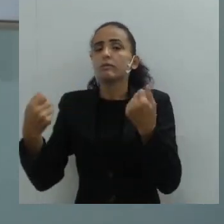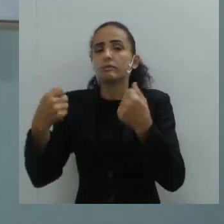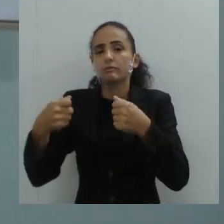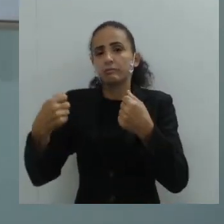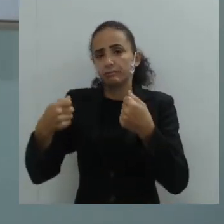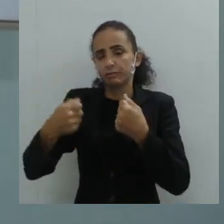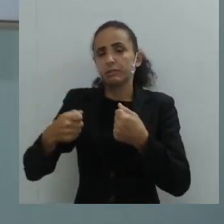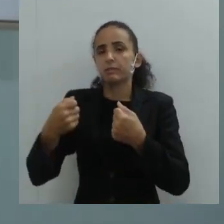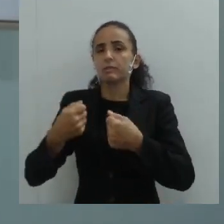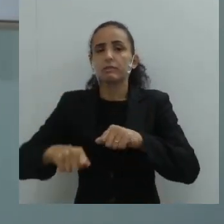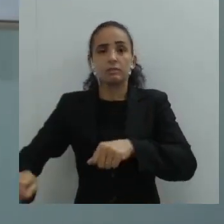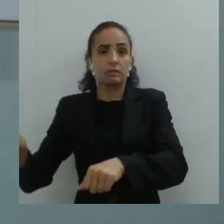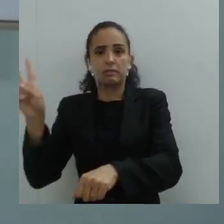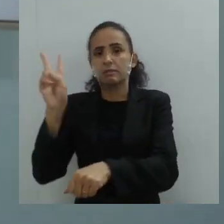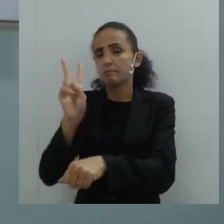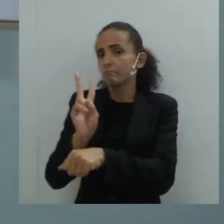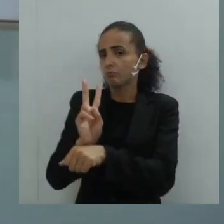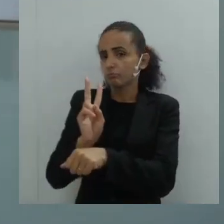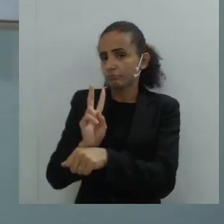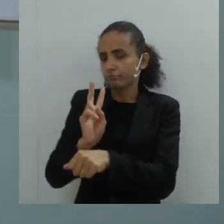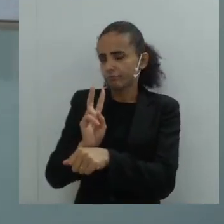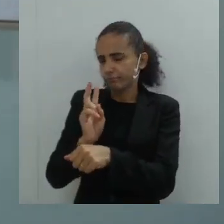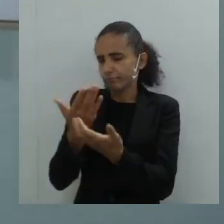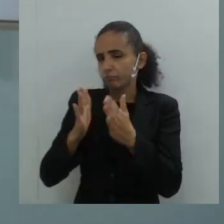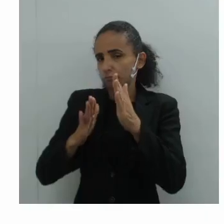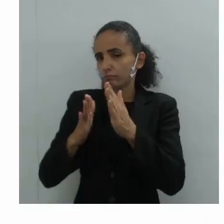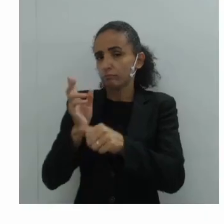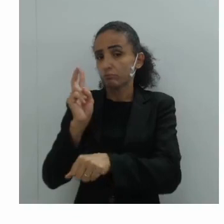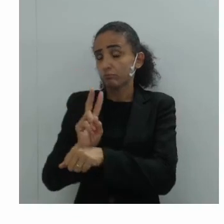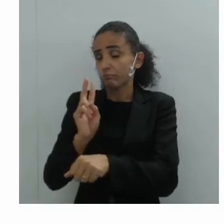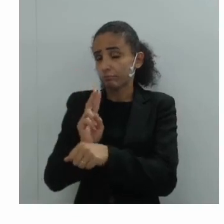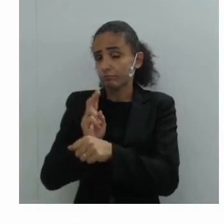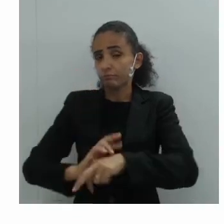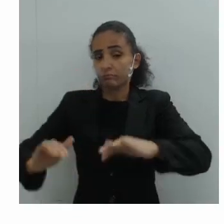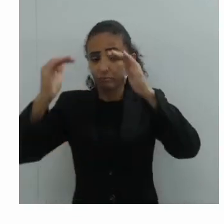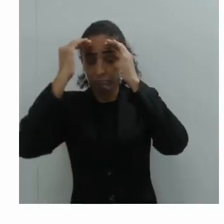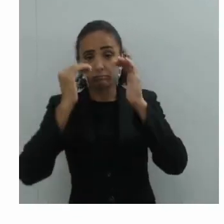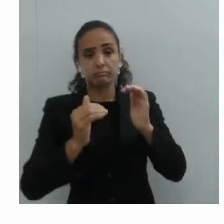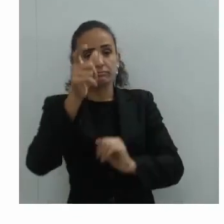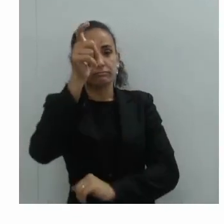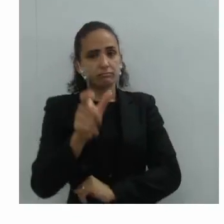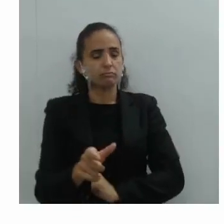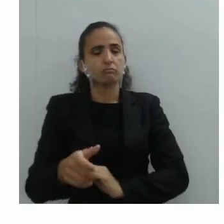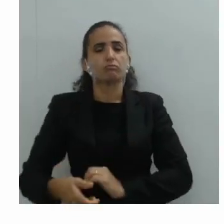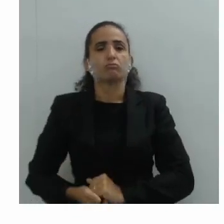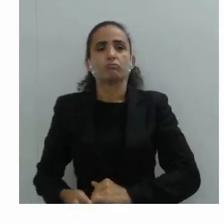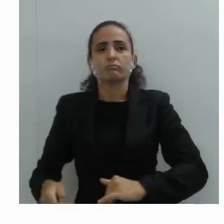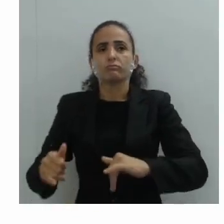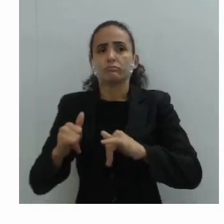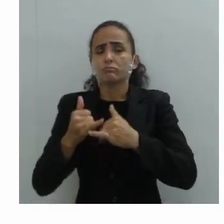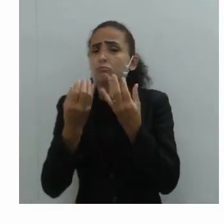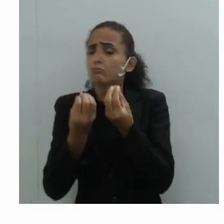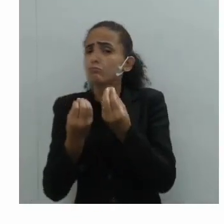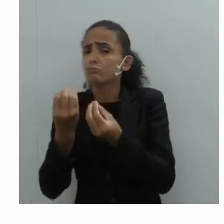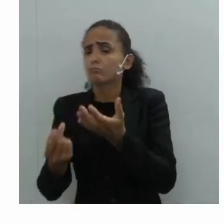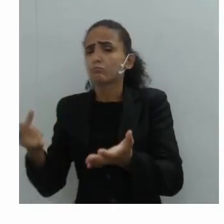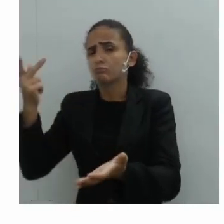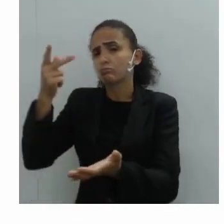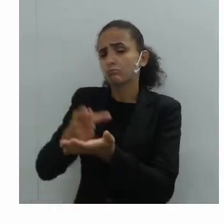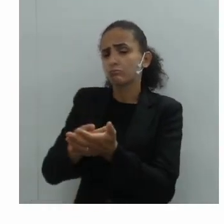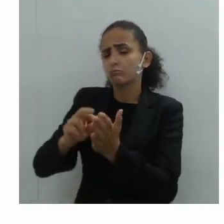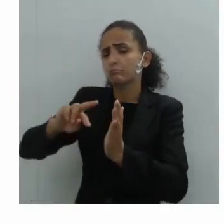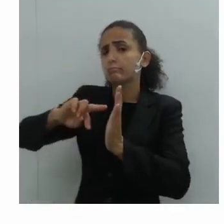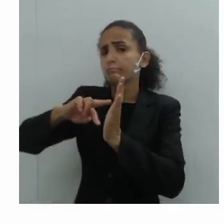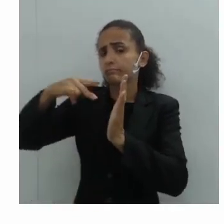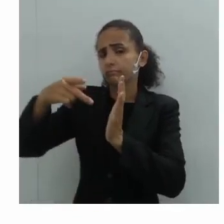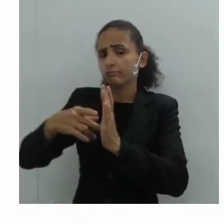cuidado em respeitar o direito do outro. Vamos ver aqui. Atenção. A informalidade não deve